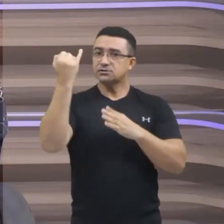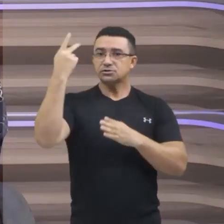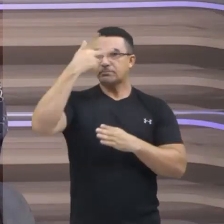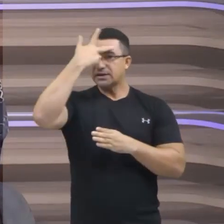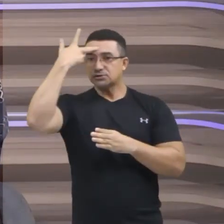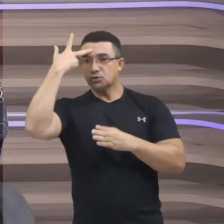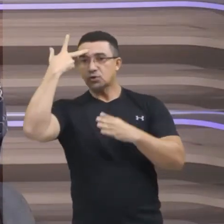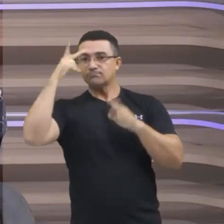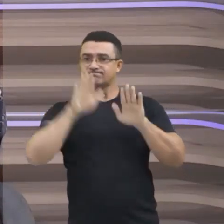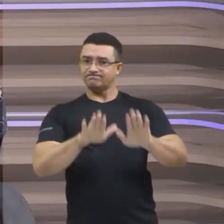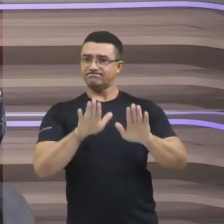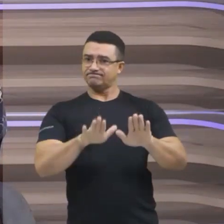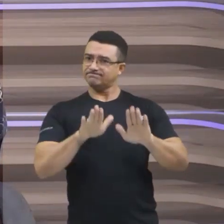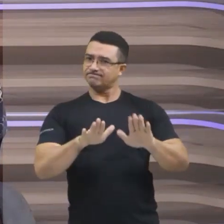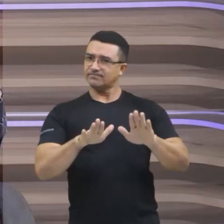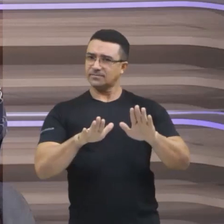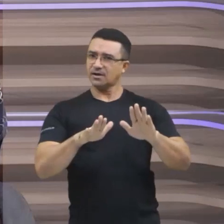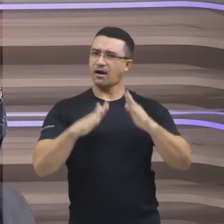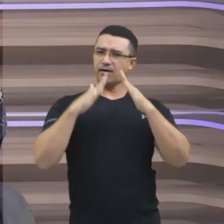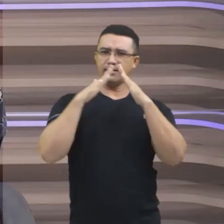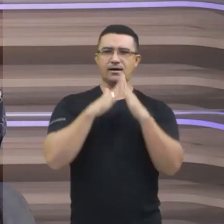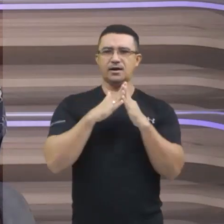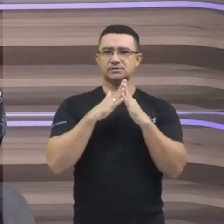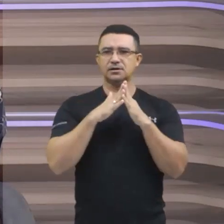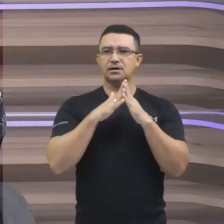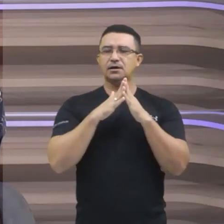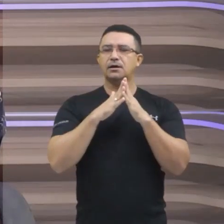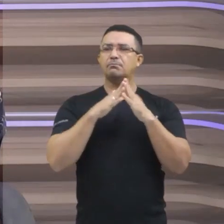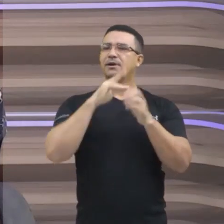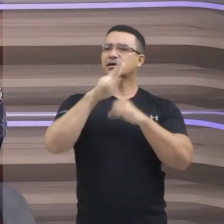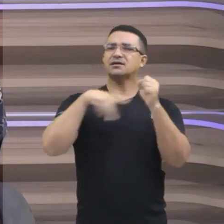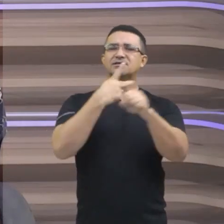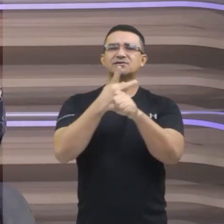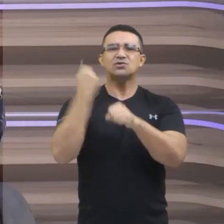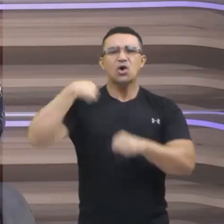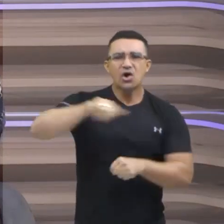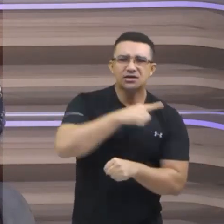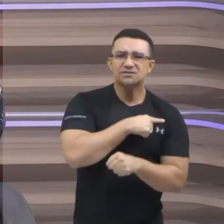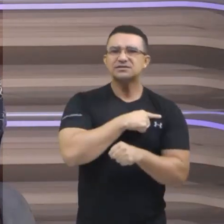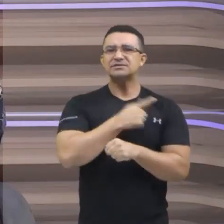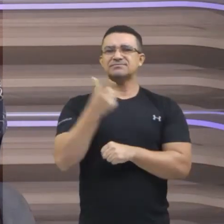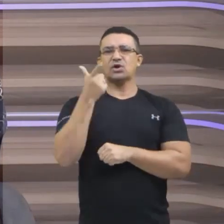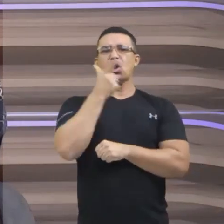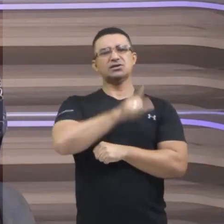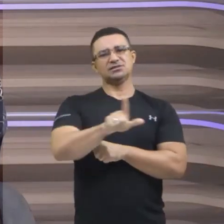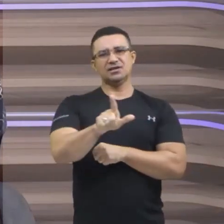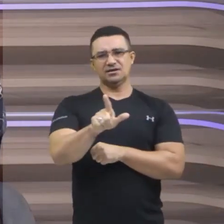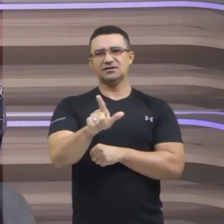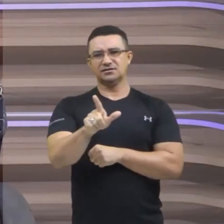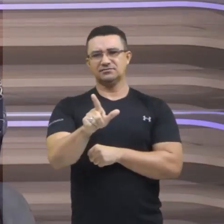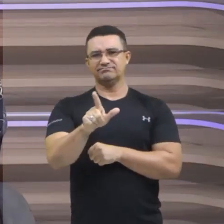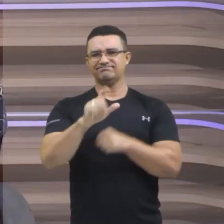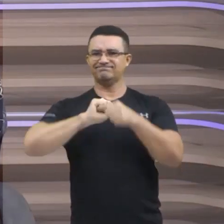casa realmente para que a gente saia dessa, né? Para que a gente consiga